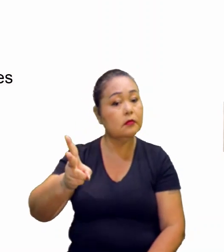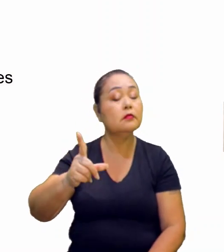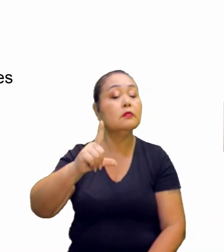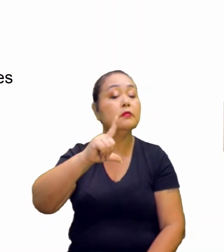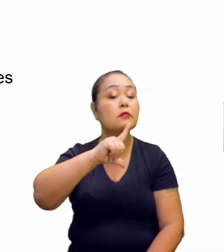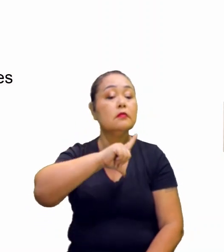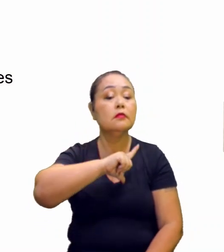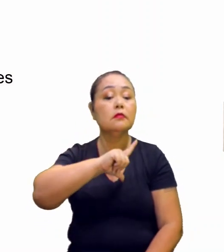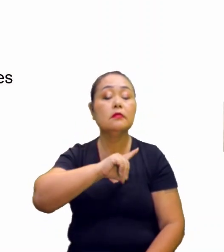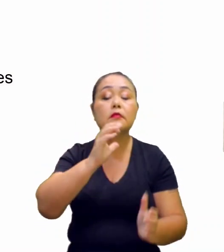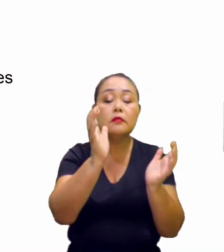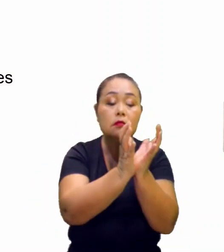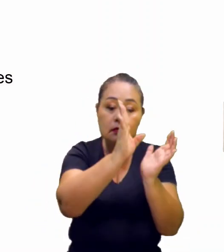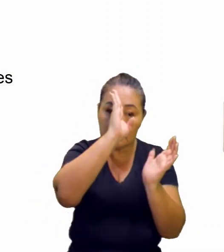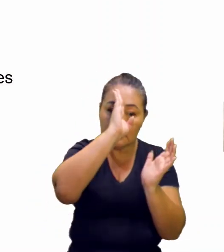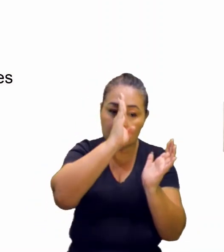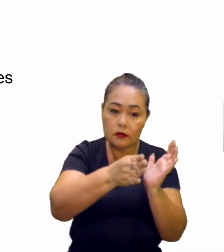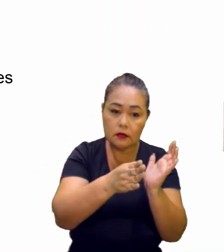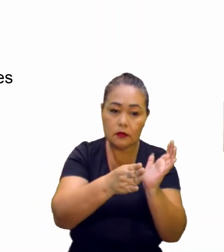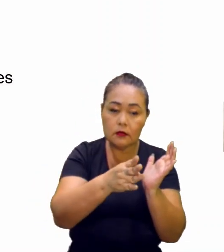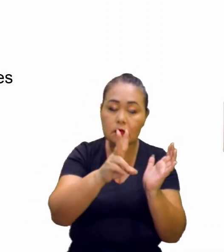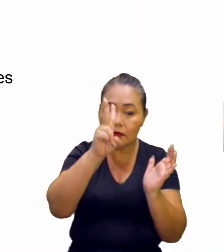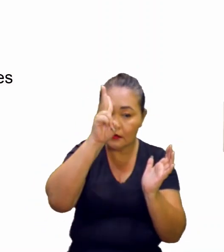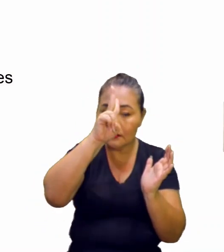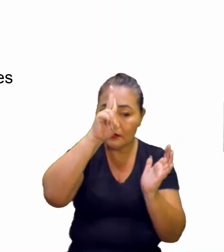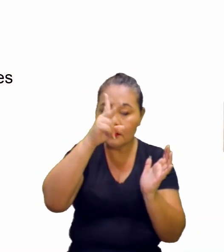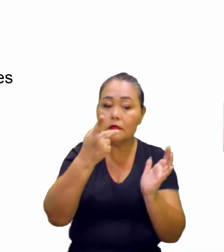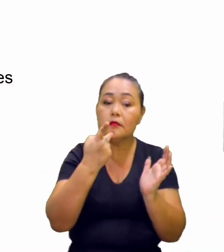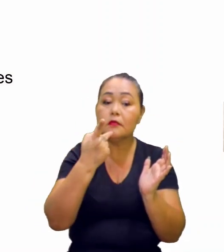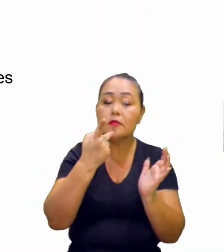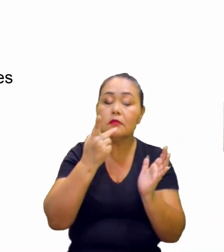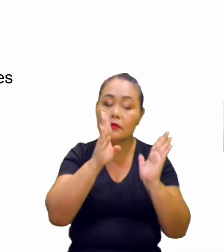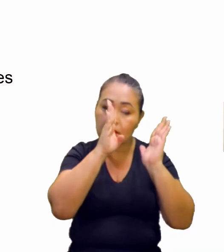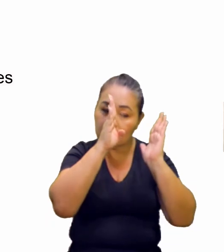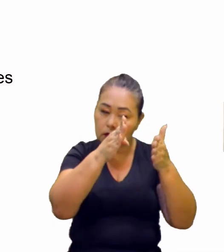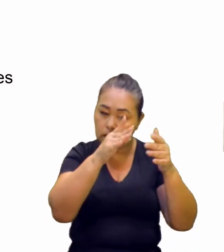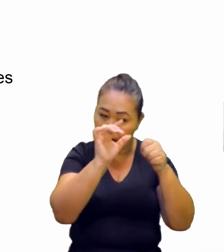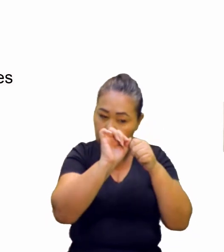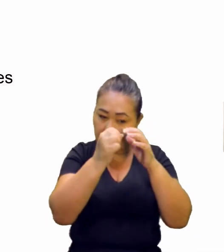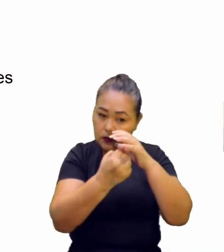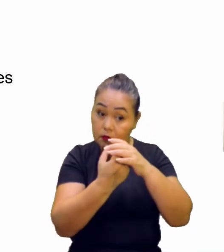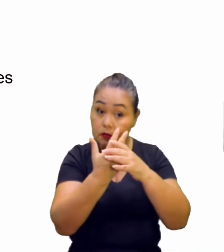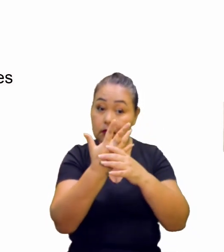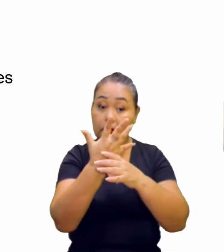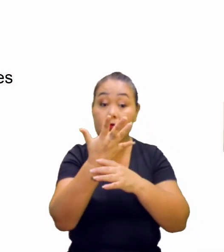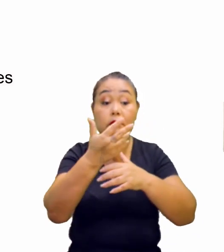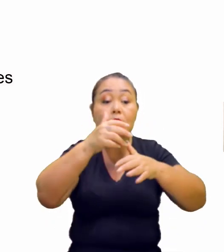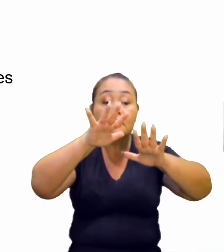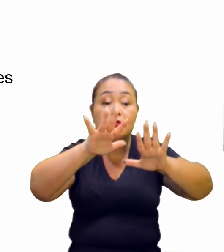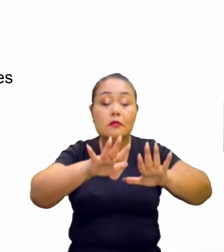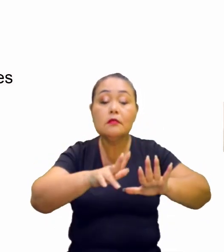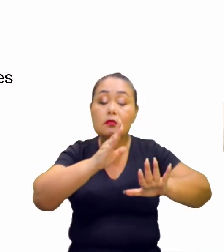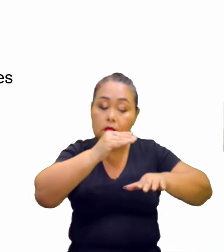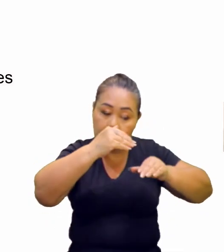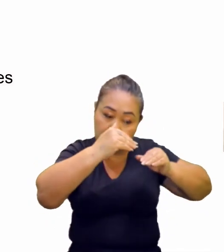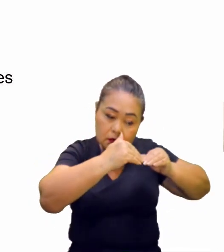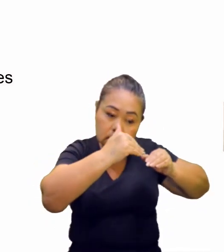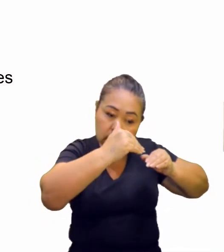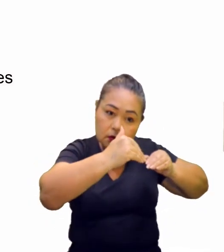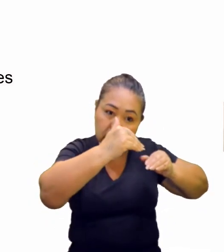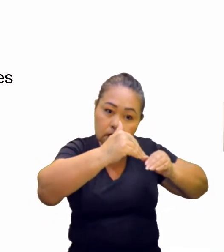uma espécie principal. Lembra que a gente falou sobre isso? Tem a espécie-chave, né? Plantada de forma contínua